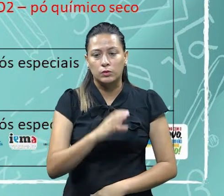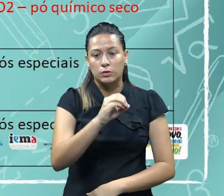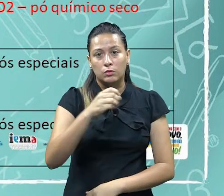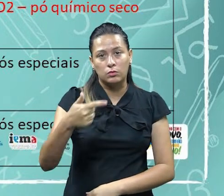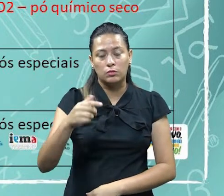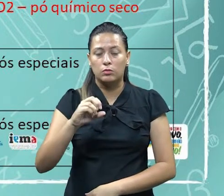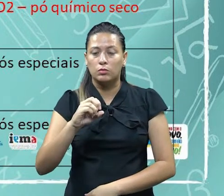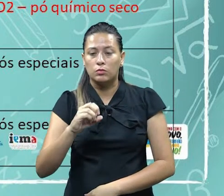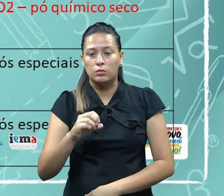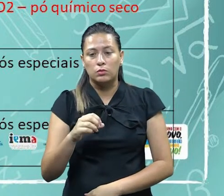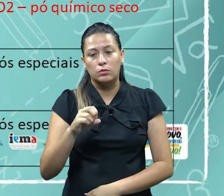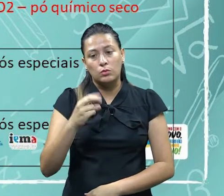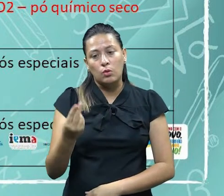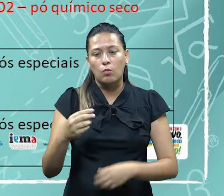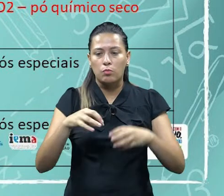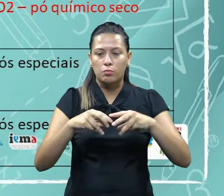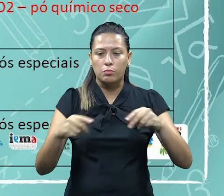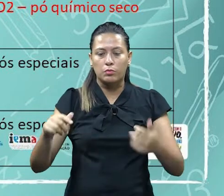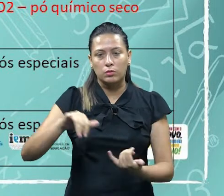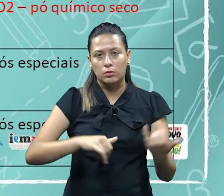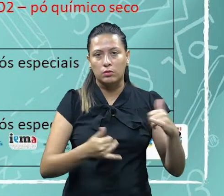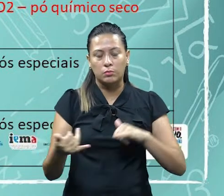CO2, ou o pó químico seco.